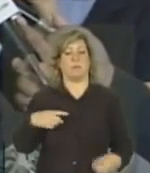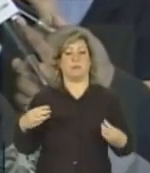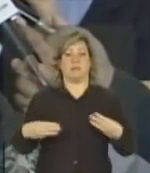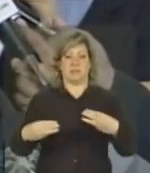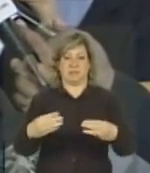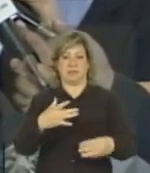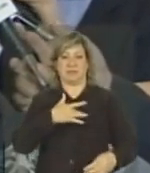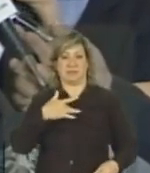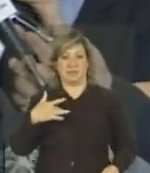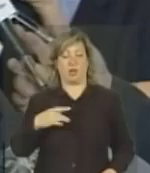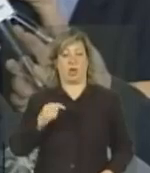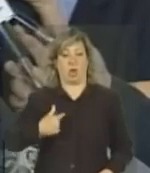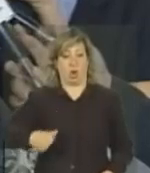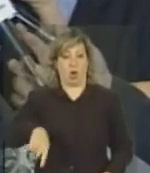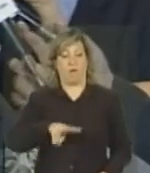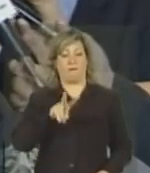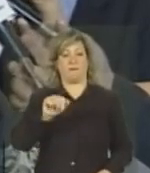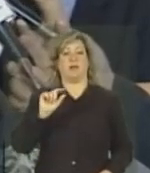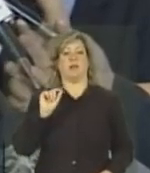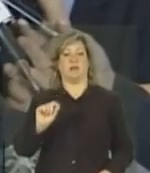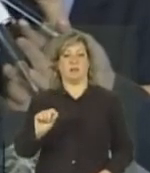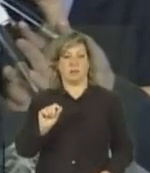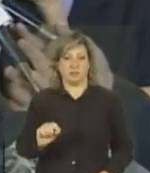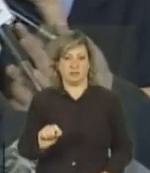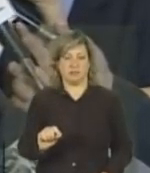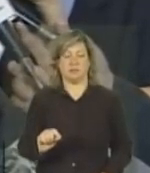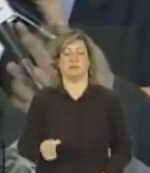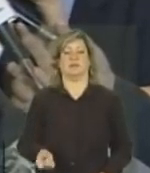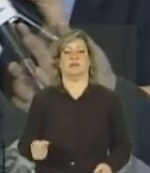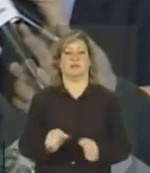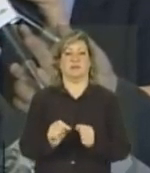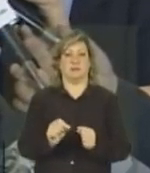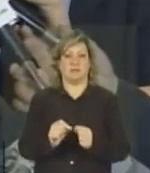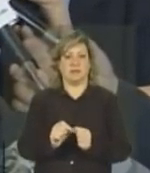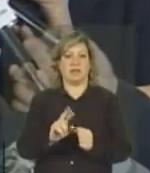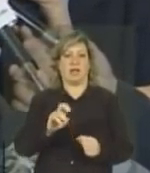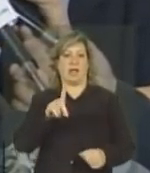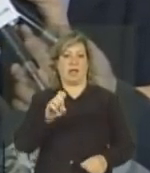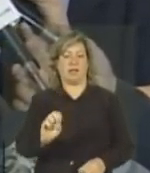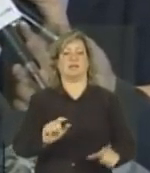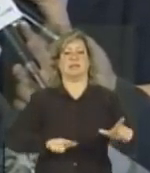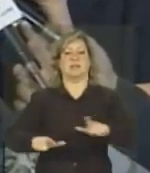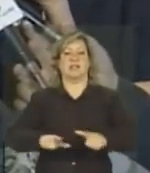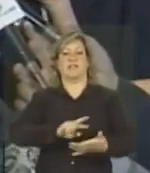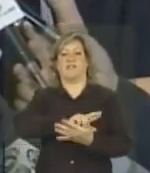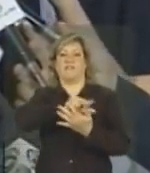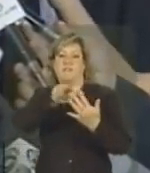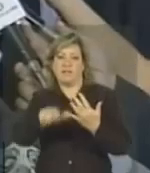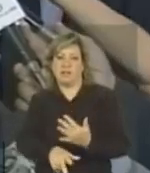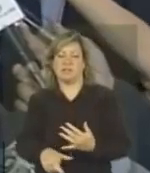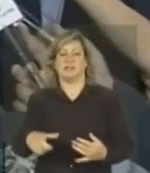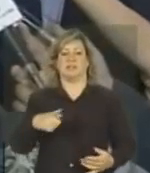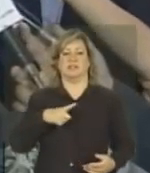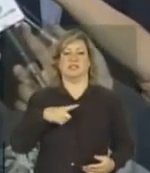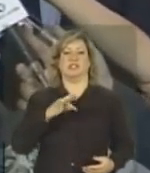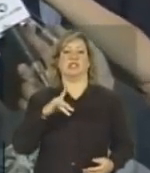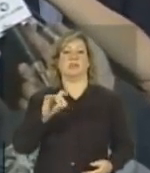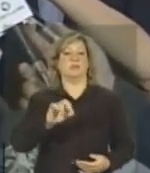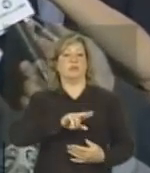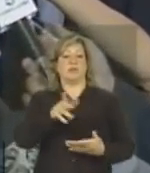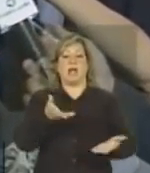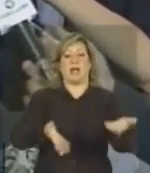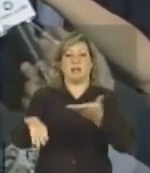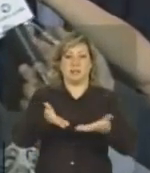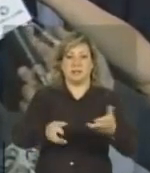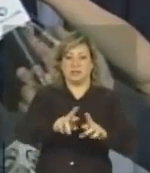agora, em primeiro lugar, nós vamos financiar redes de serviços diferentes, tipos de atendimento diferentes,